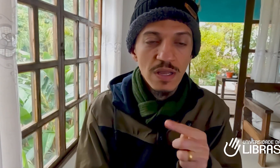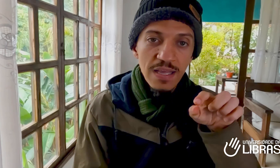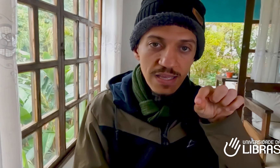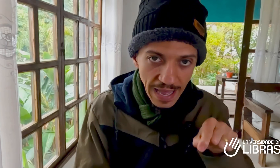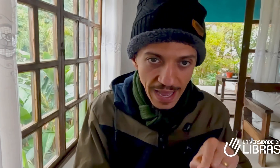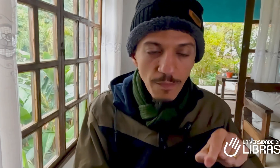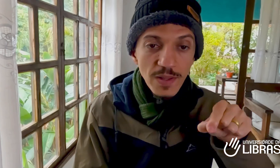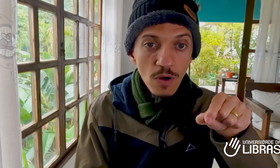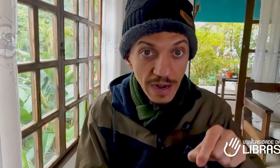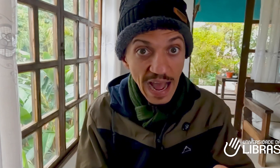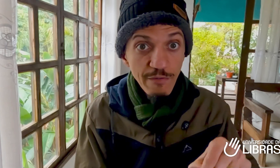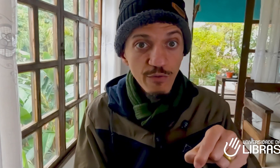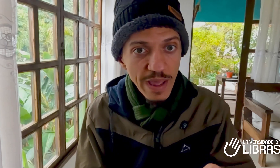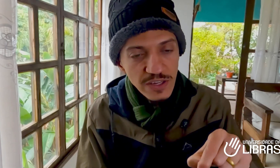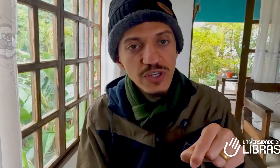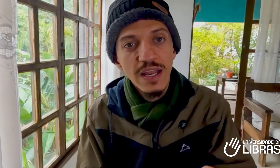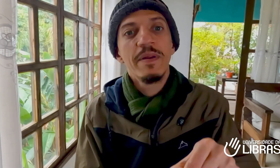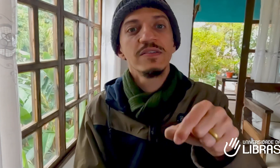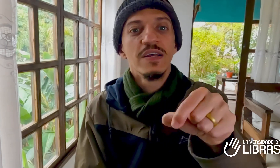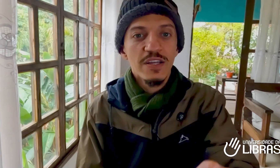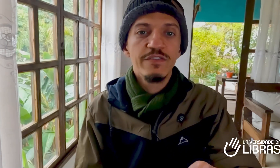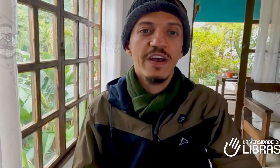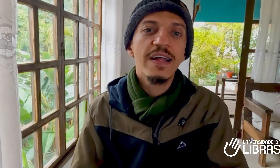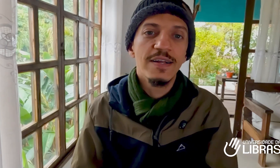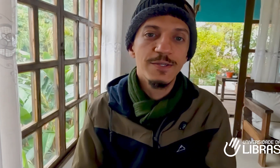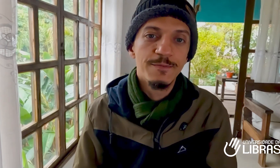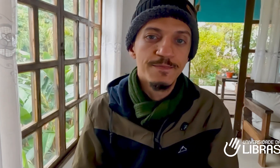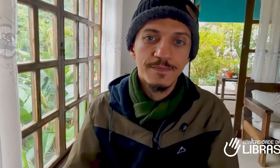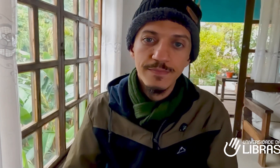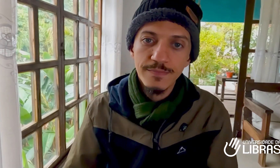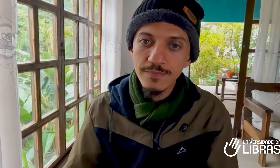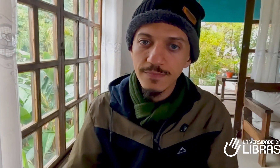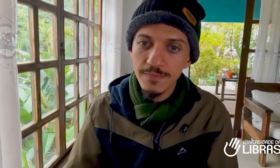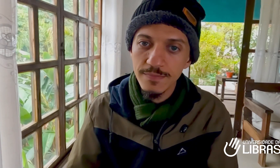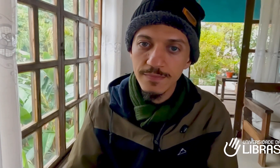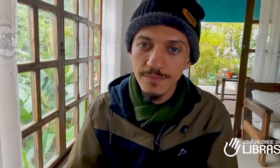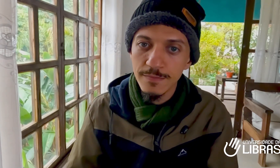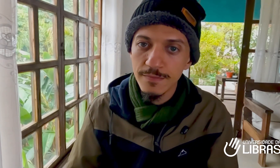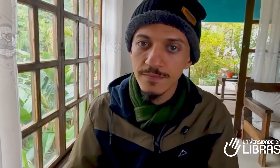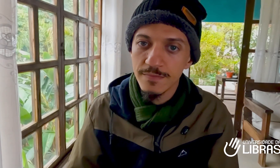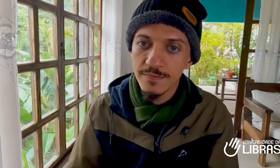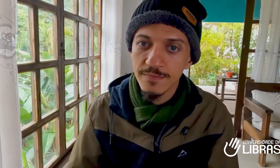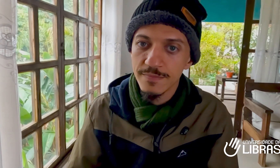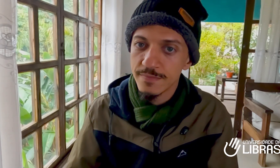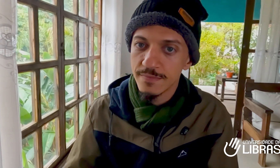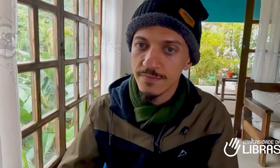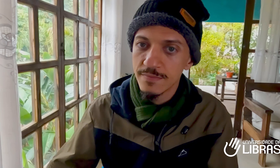passo. Quero me tornar fluente em Libras de verdade.